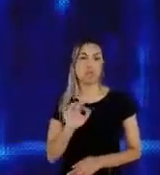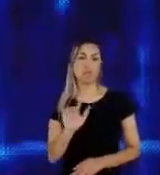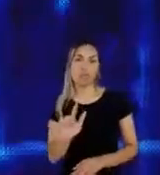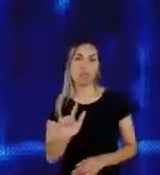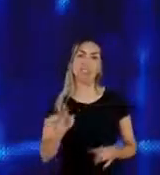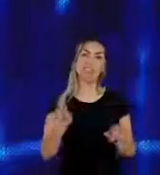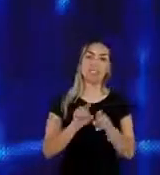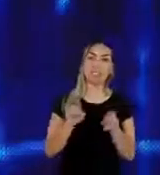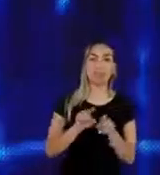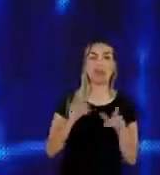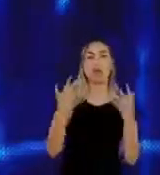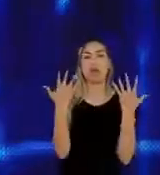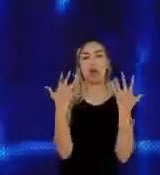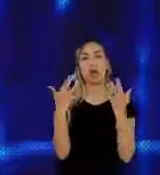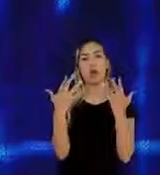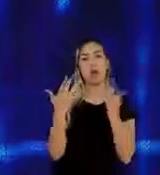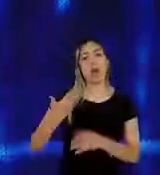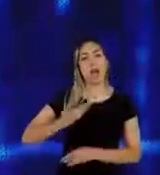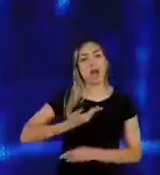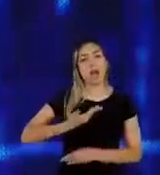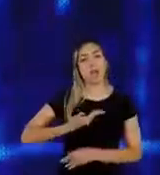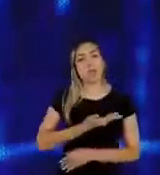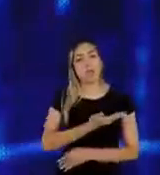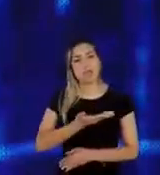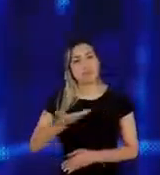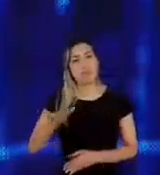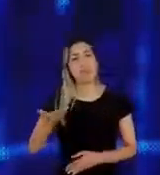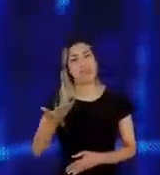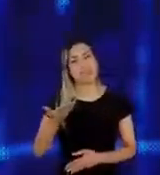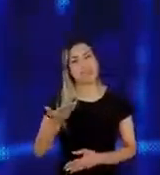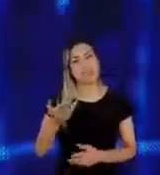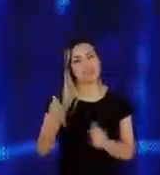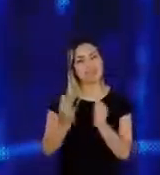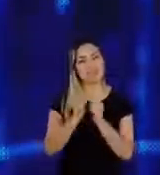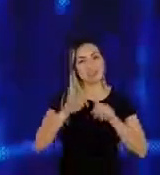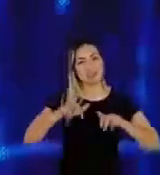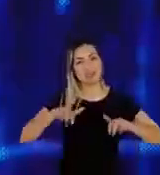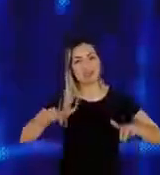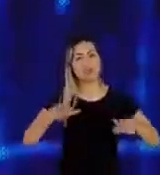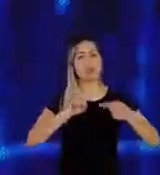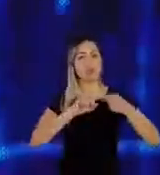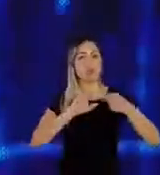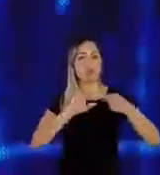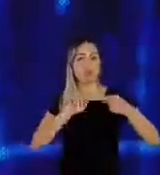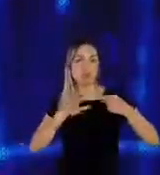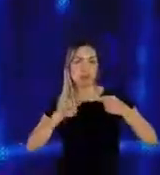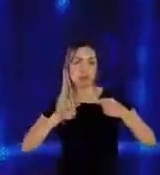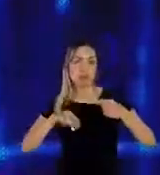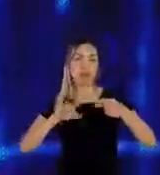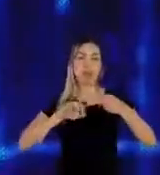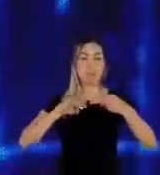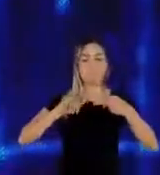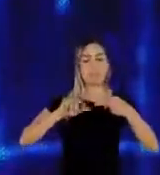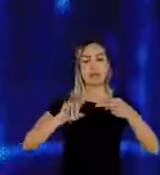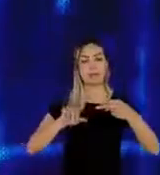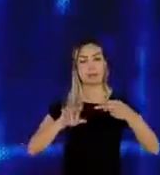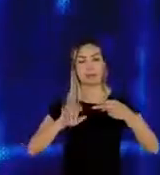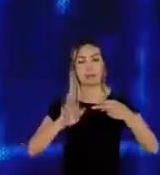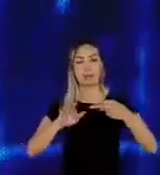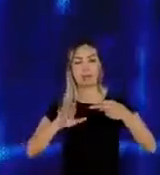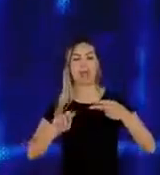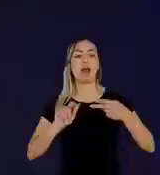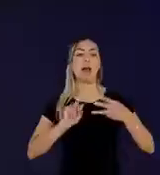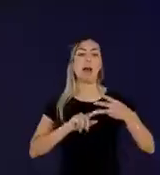aqui os meus colegas de painel, a Carmen, o Madureira, o Paulo e a Zil, que estão